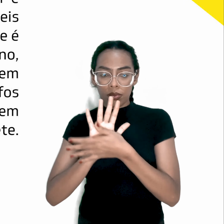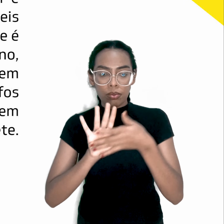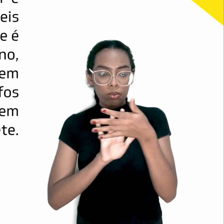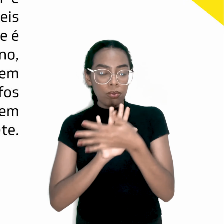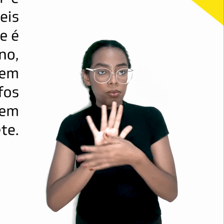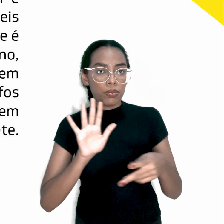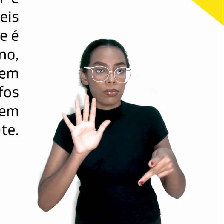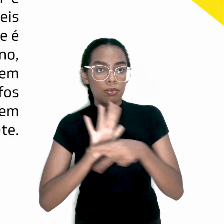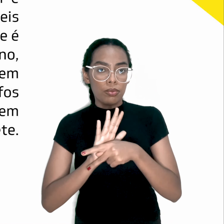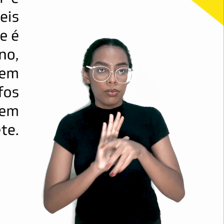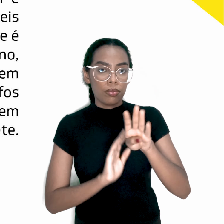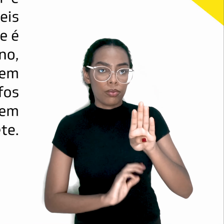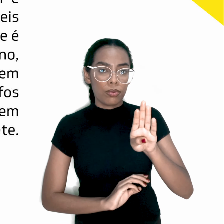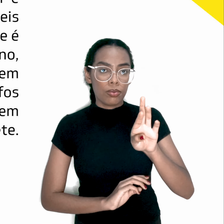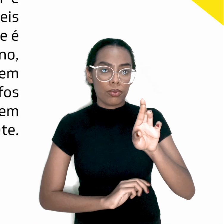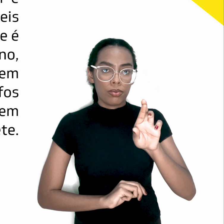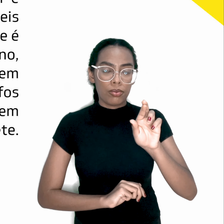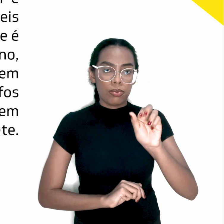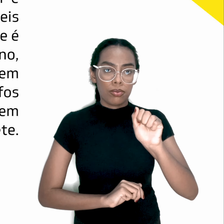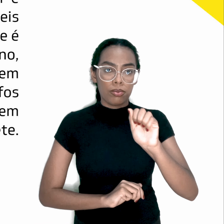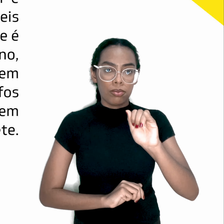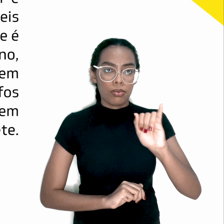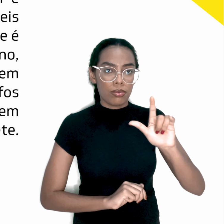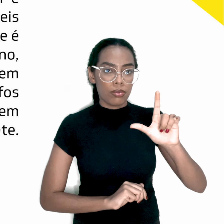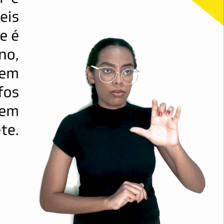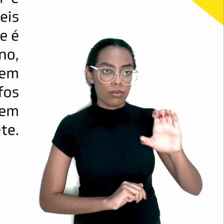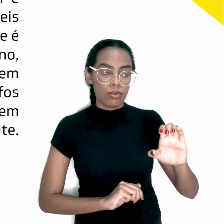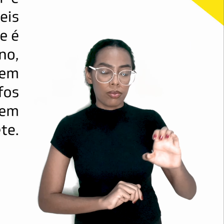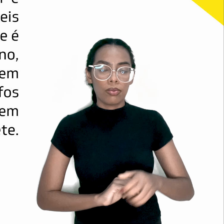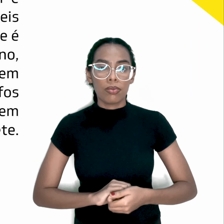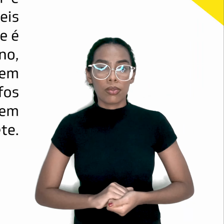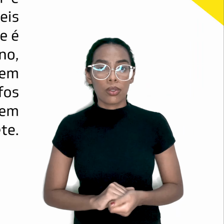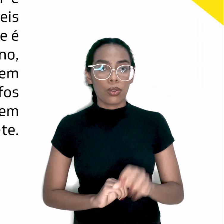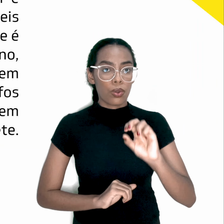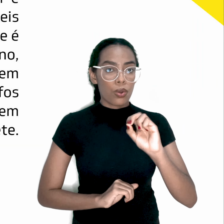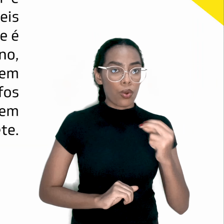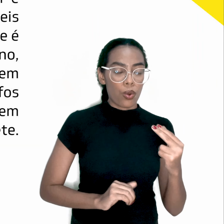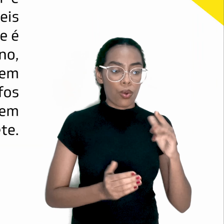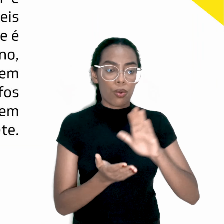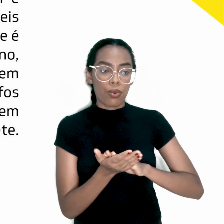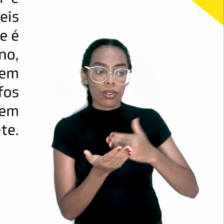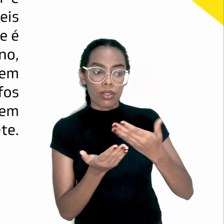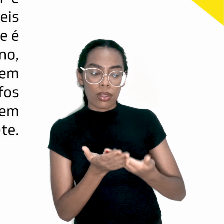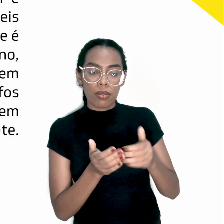taquigrafia Transcrição de texto em braile e acompanhamento de um guia-intérprete